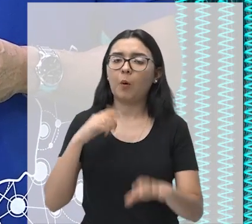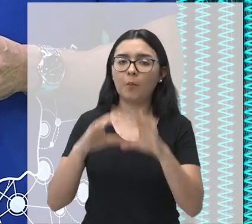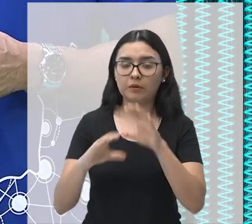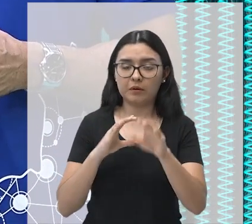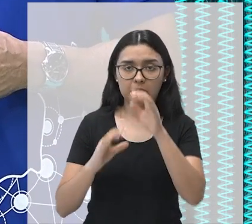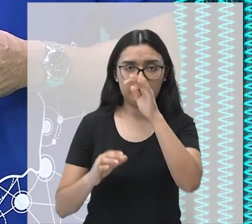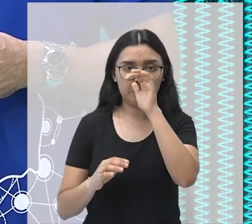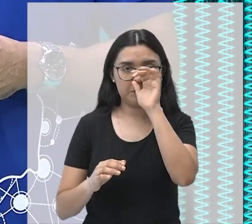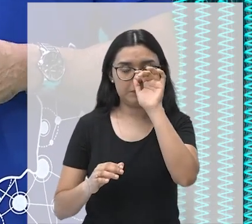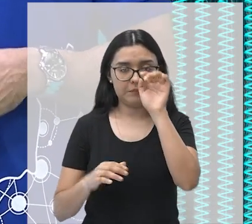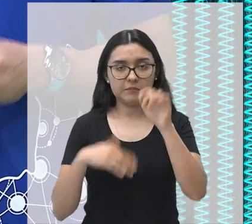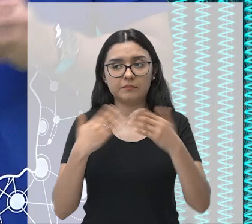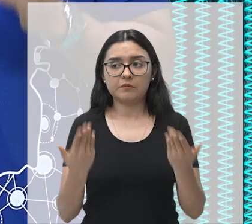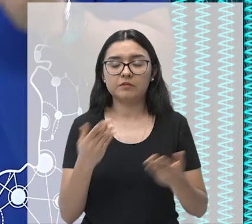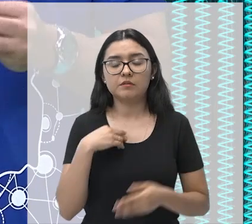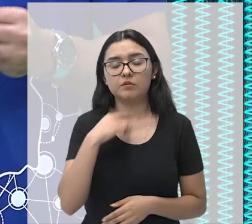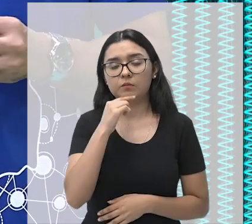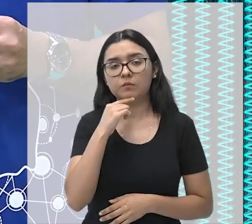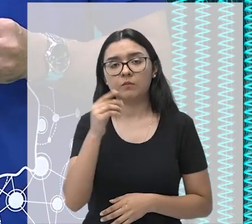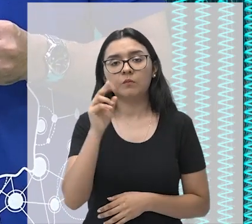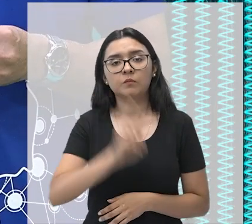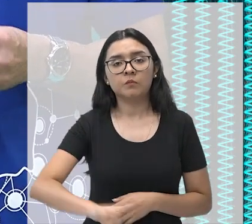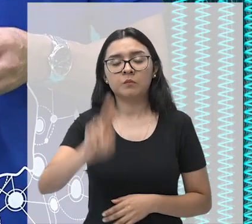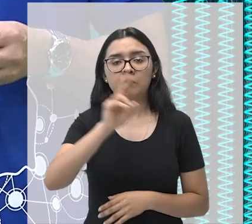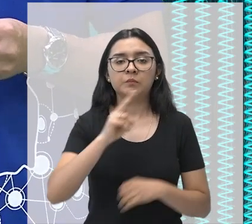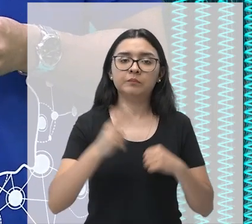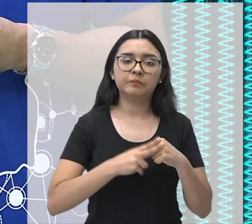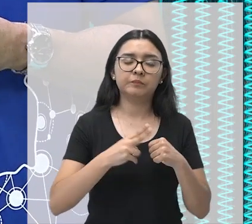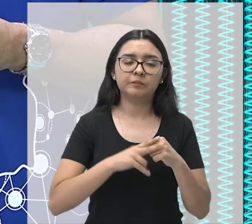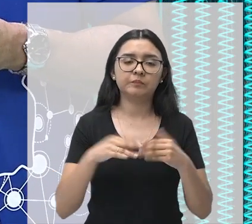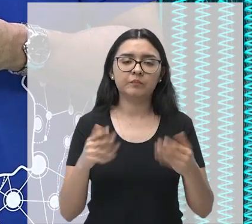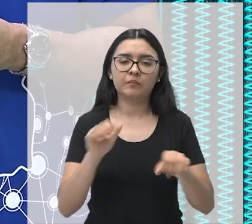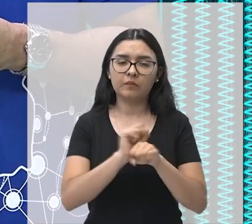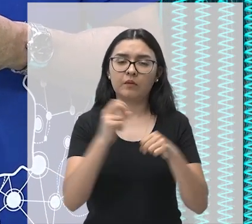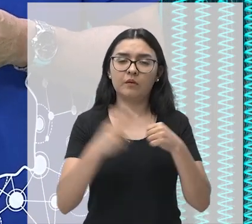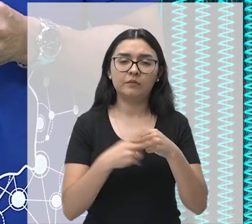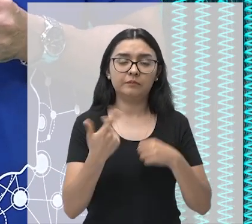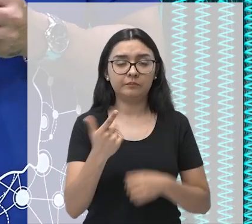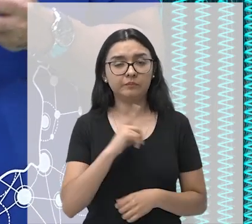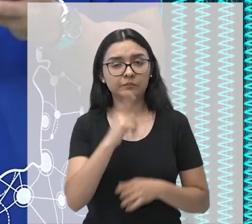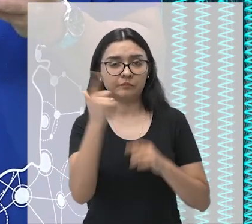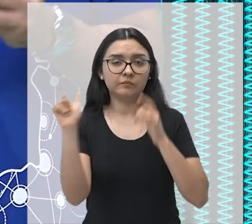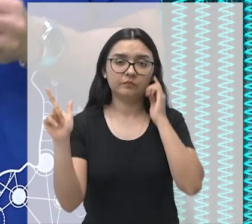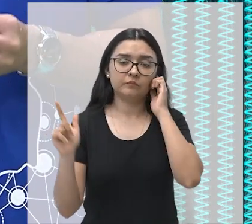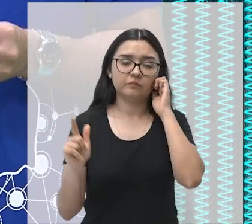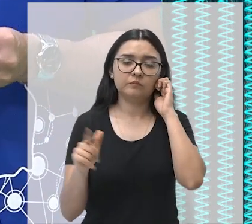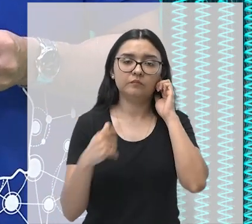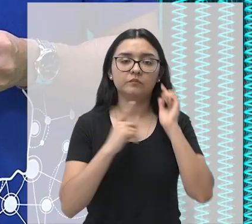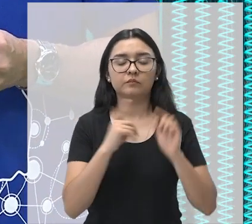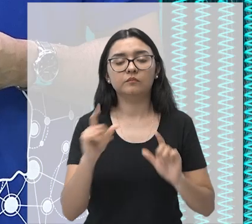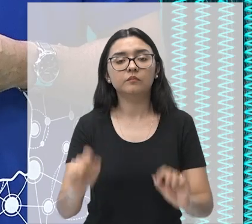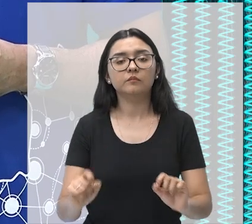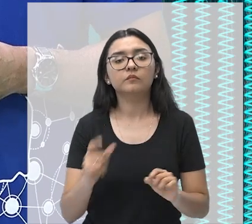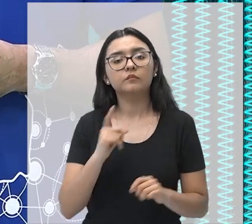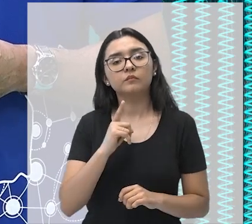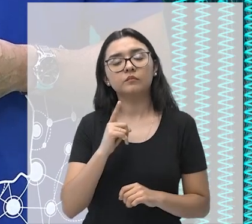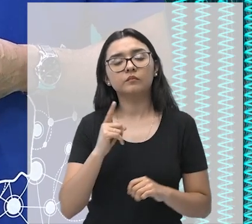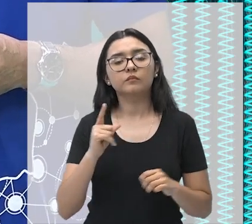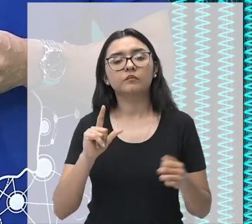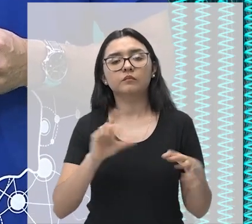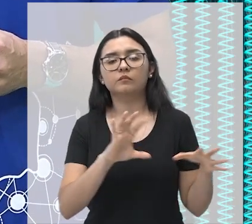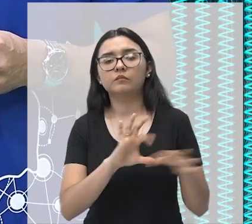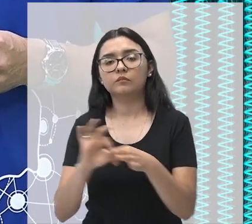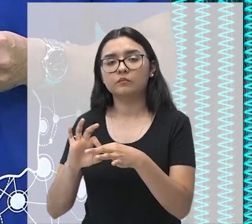informação, né? Sem utilizar verbos. Os advérbios têm uma outra situação, tá? Eles têm uma conexão já com os verbos,